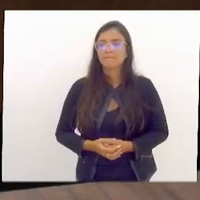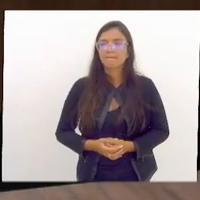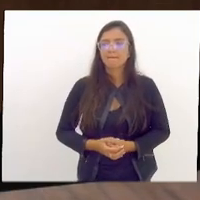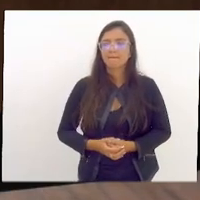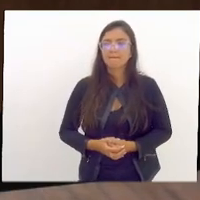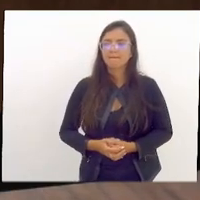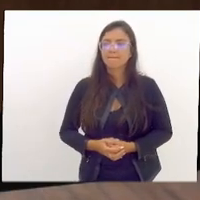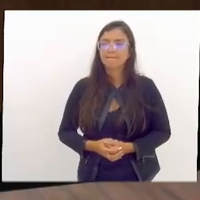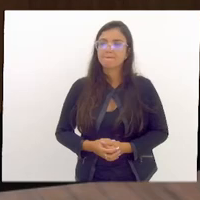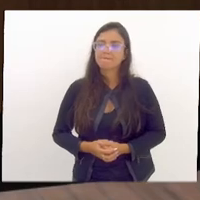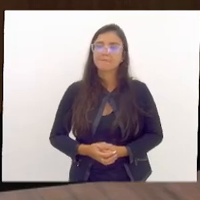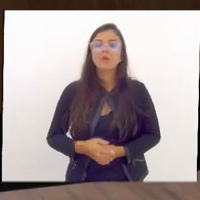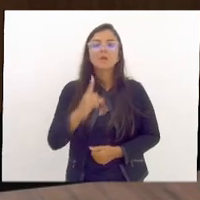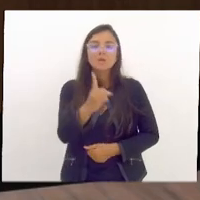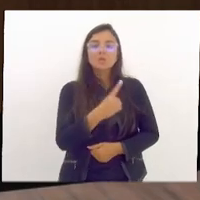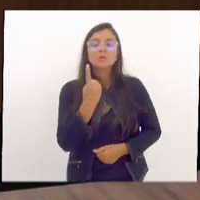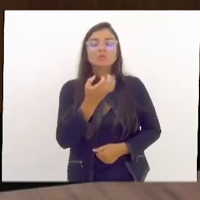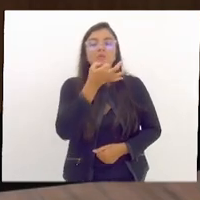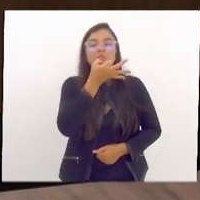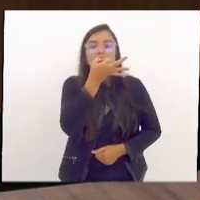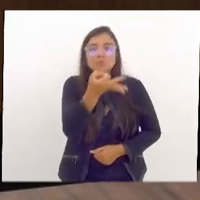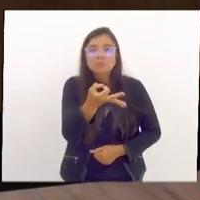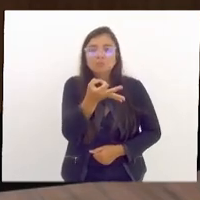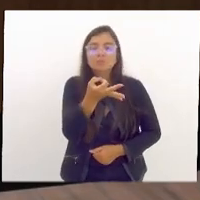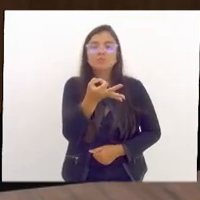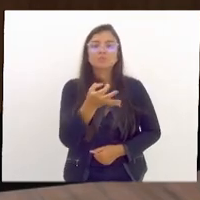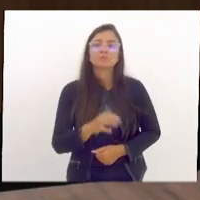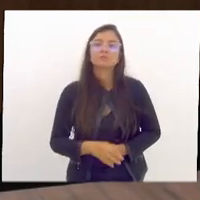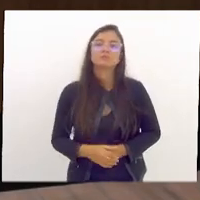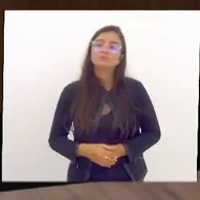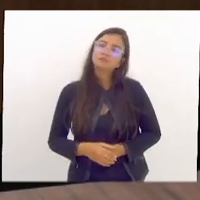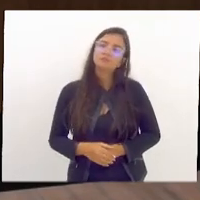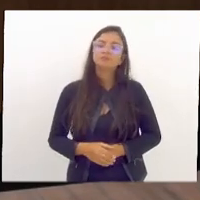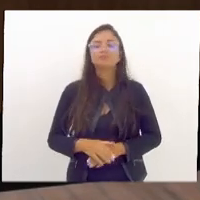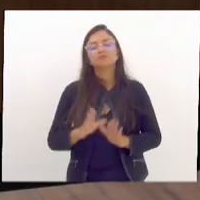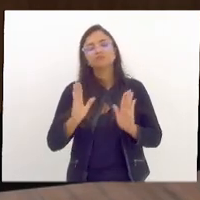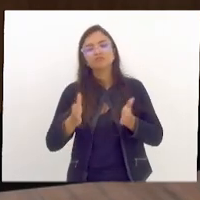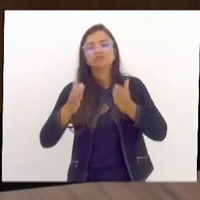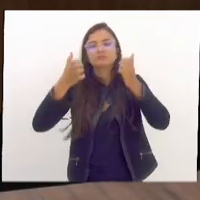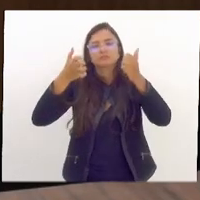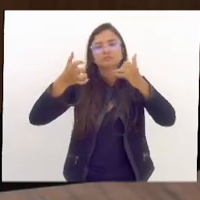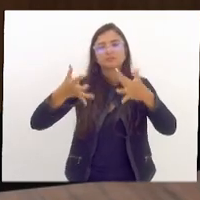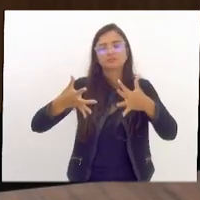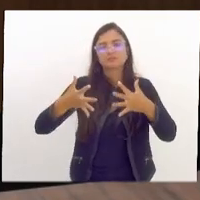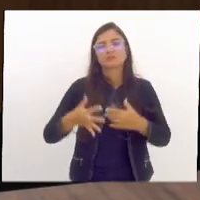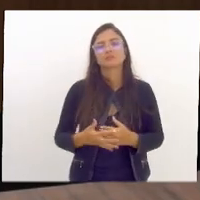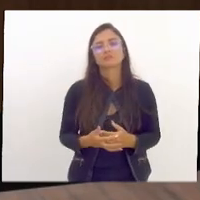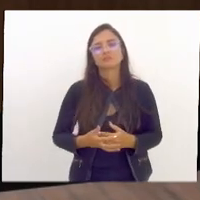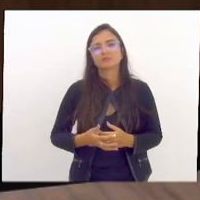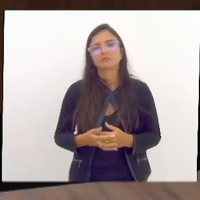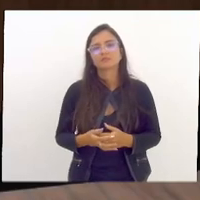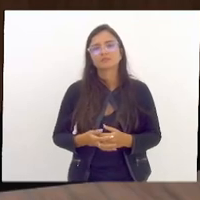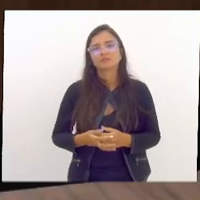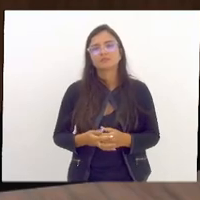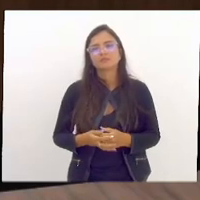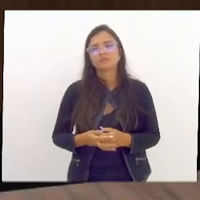o nosso parecer está dado, visto que está em